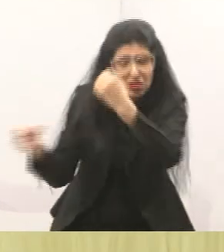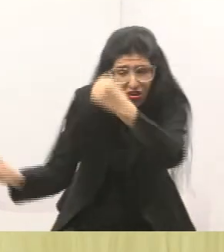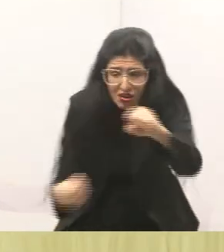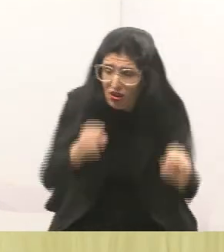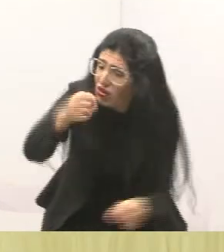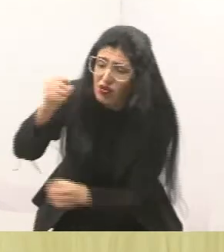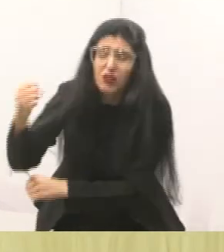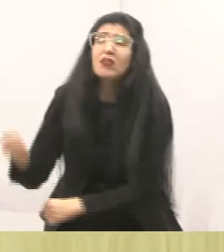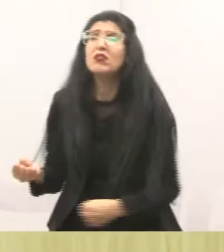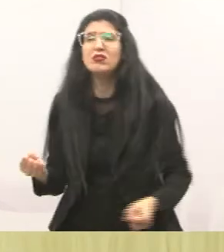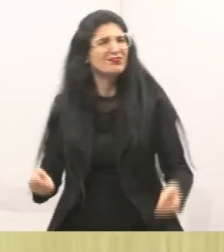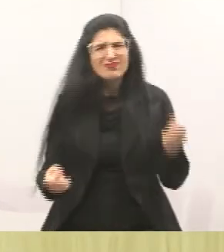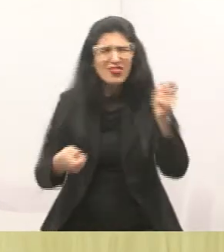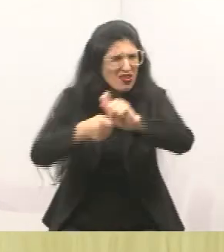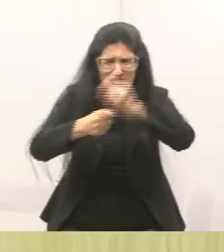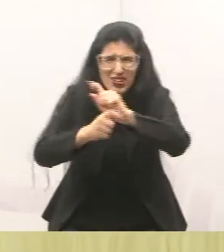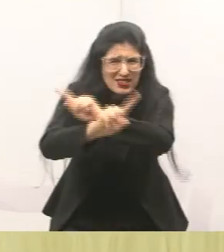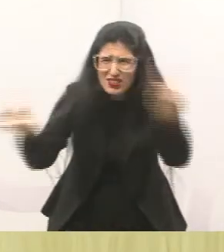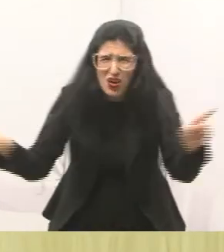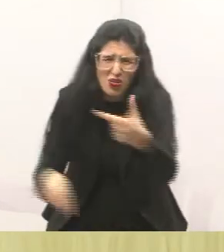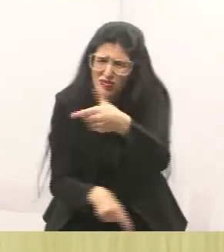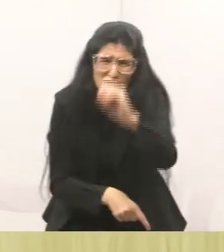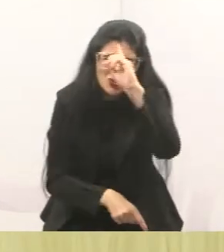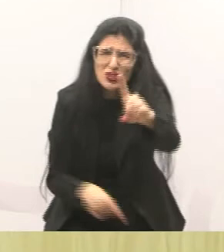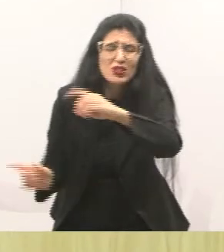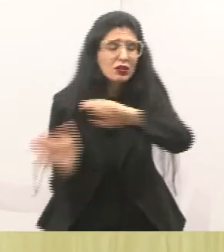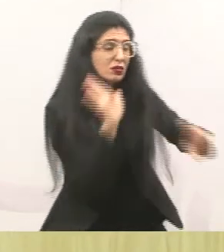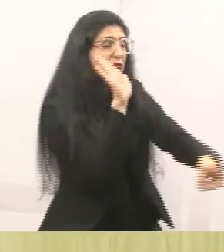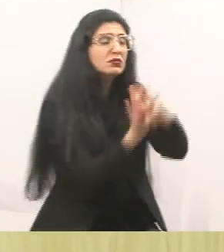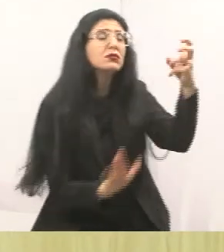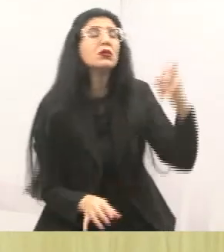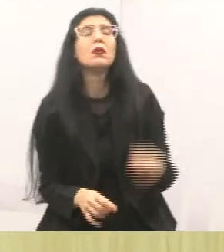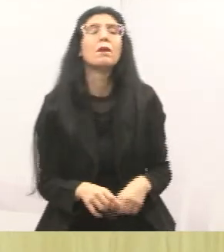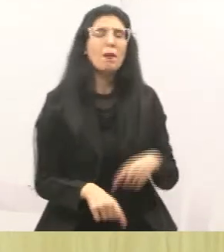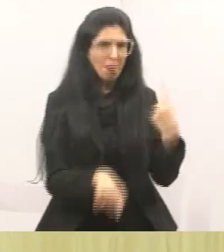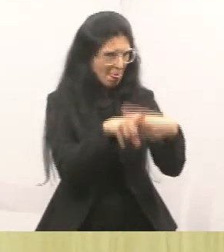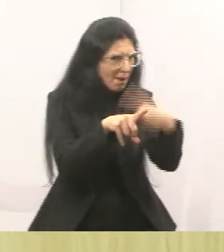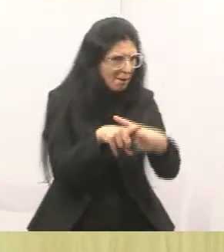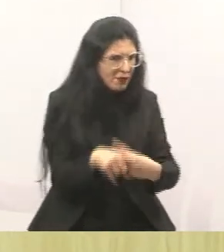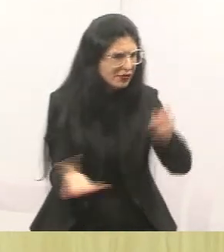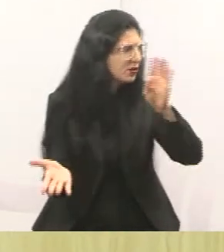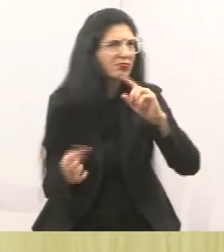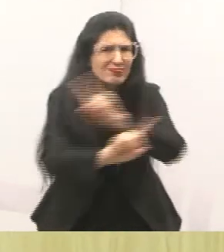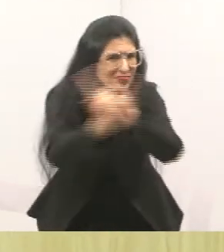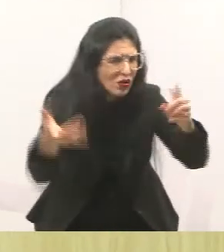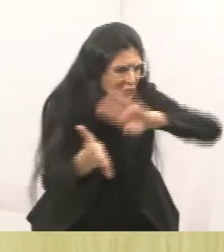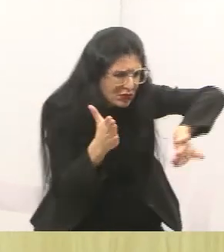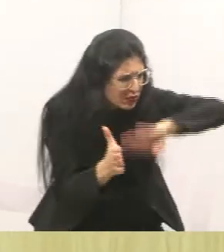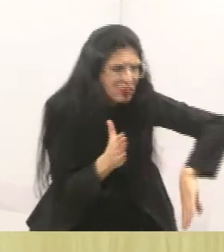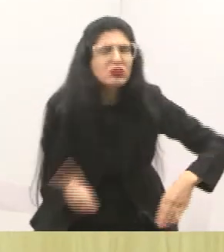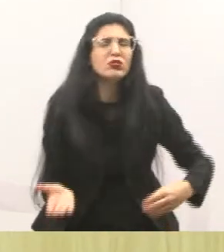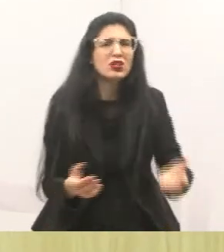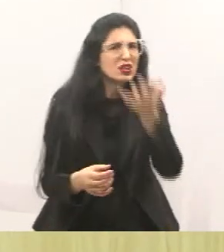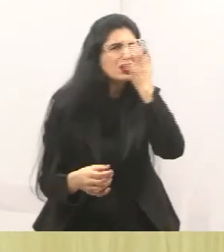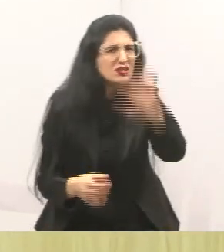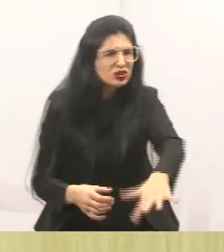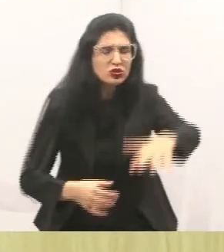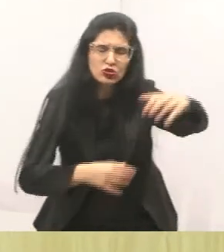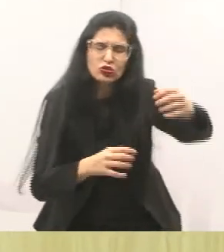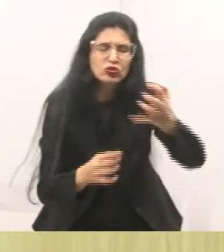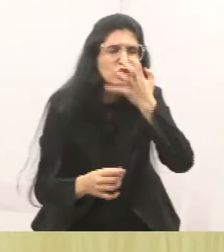varrição não ter sido realizado nos últimos dias? Quinto, qual o motivo do serviço de retirada do lixo das lixeiras instalados em